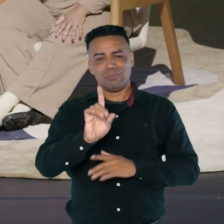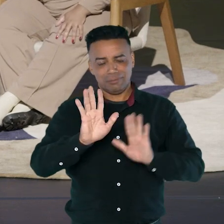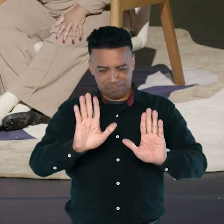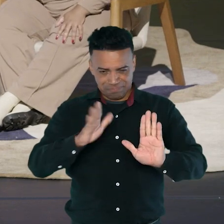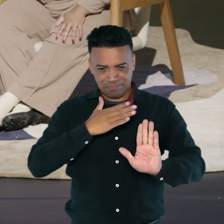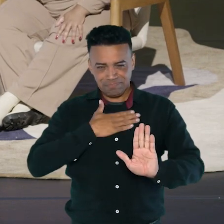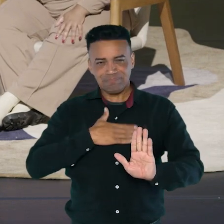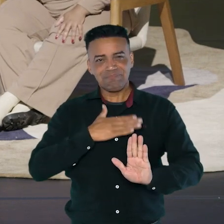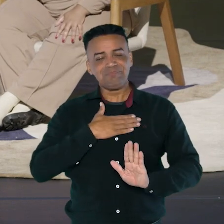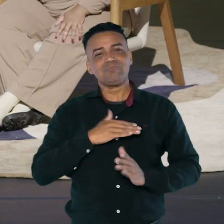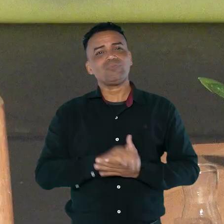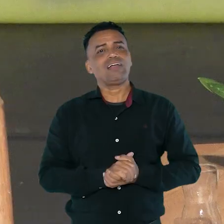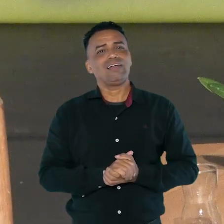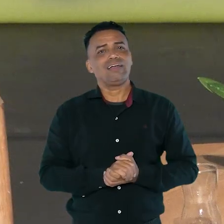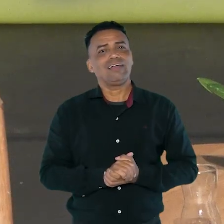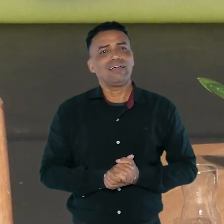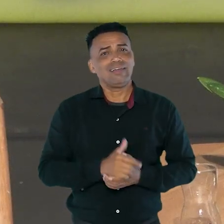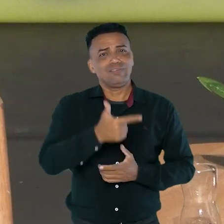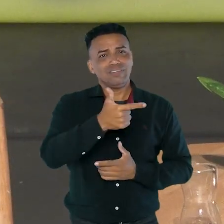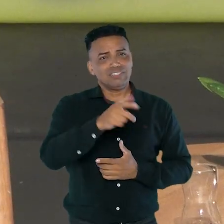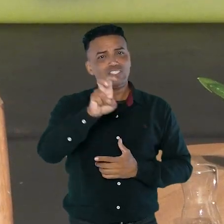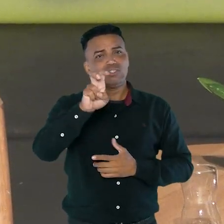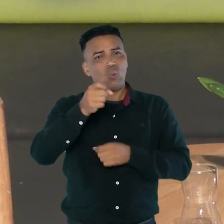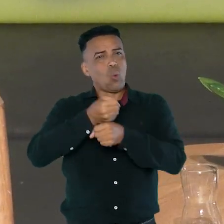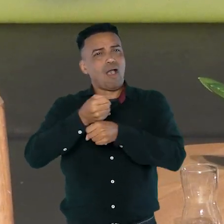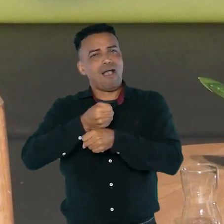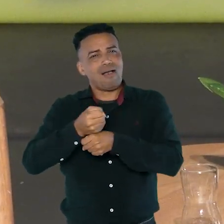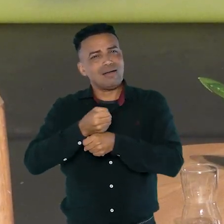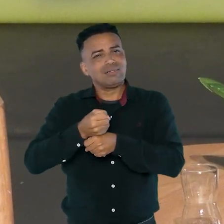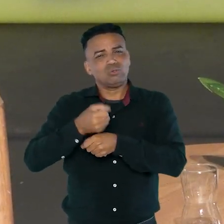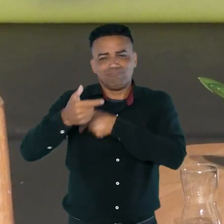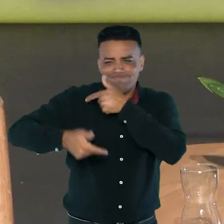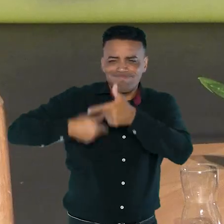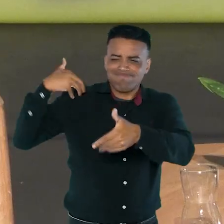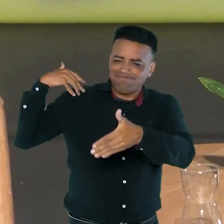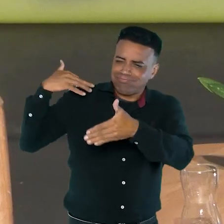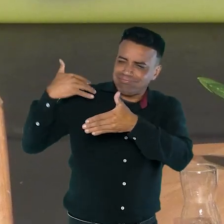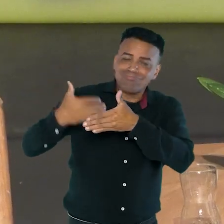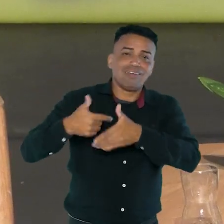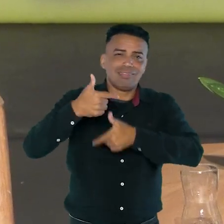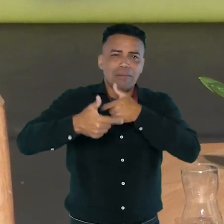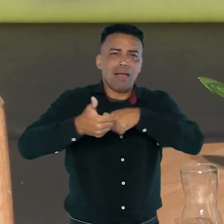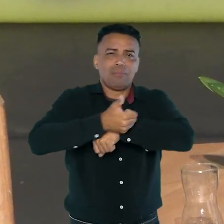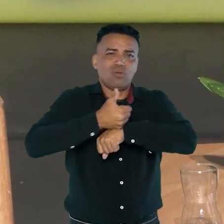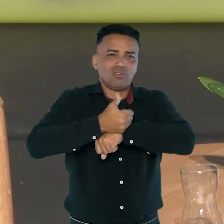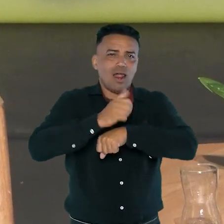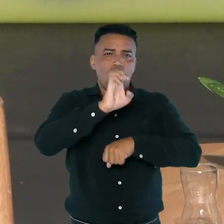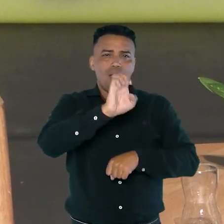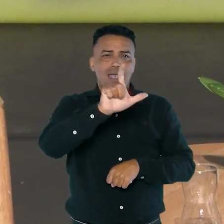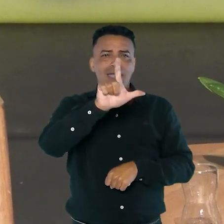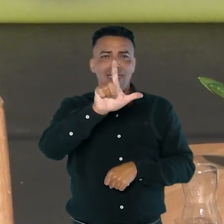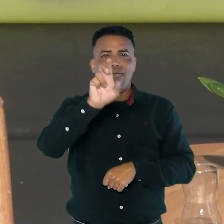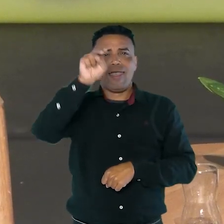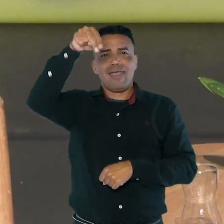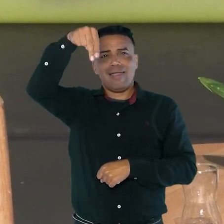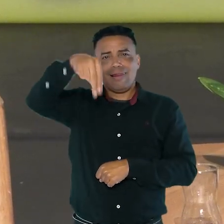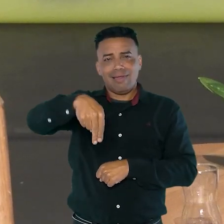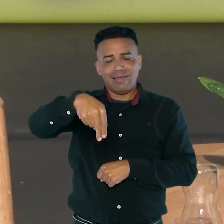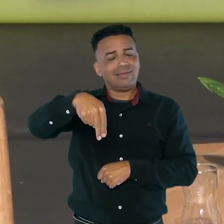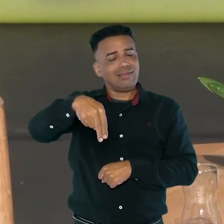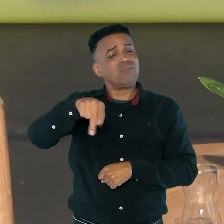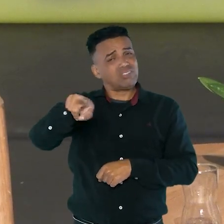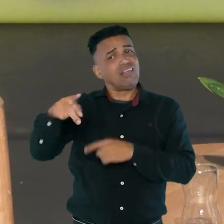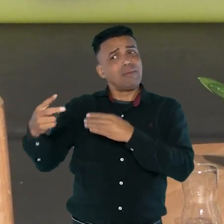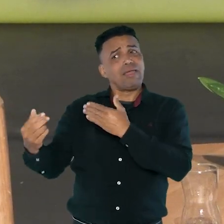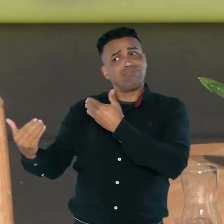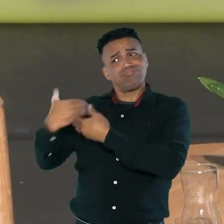Não, mas agora, saindo dos 25 anos de carreira da Ellen e desse atravessamento, você também atravessa a gente